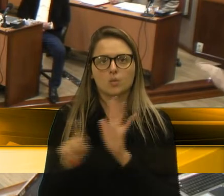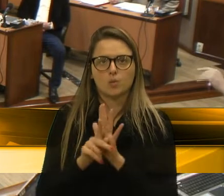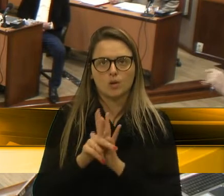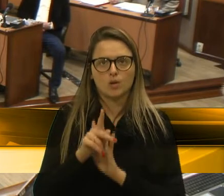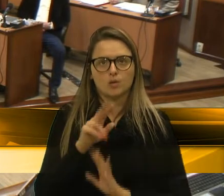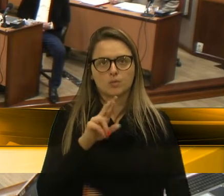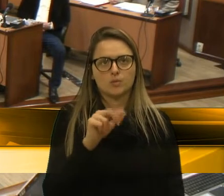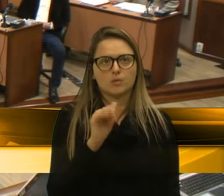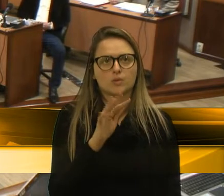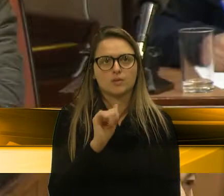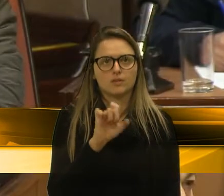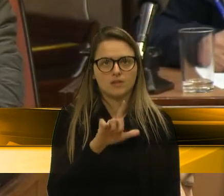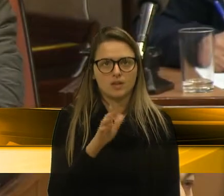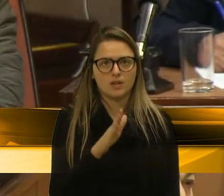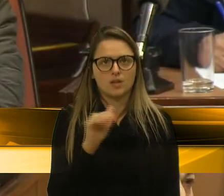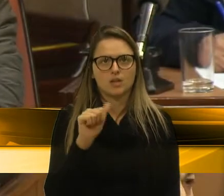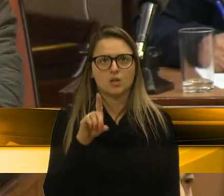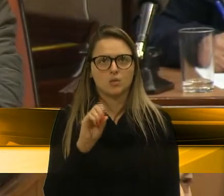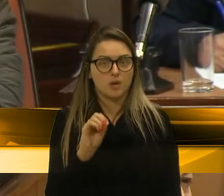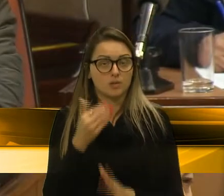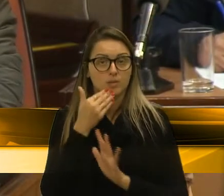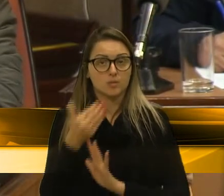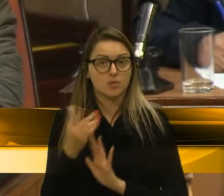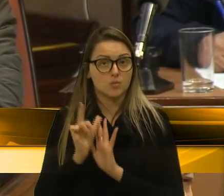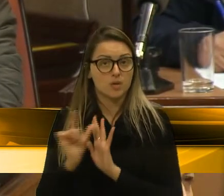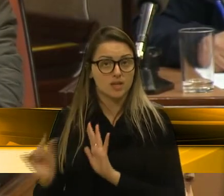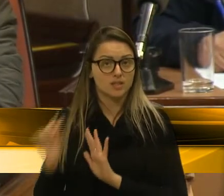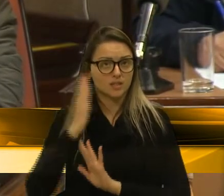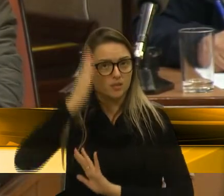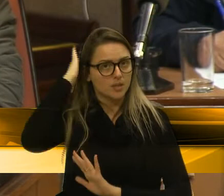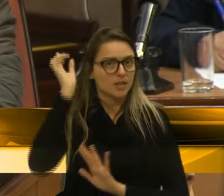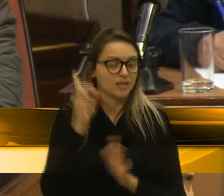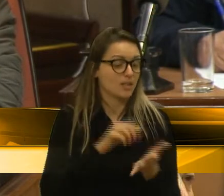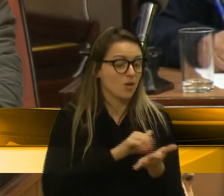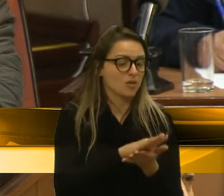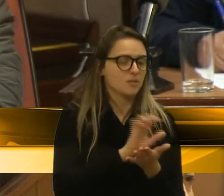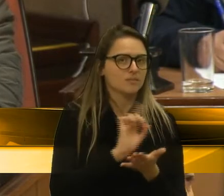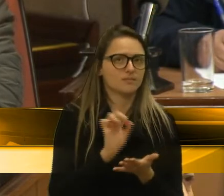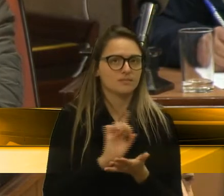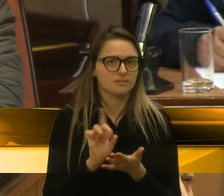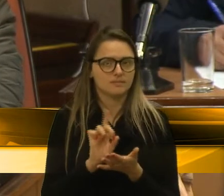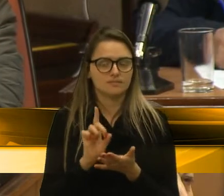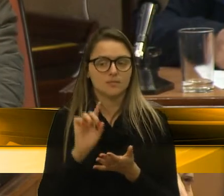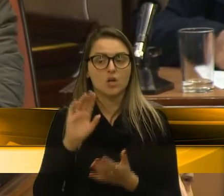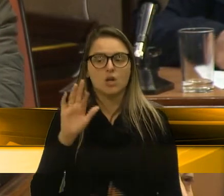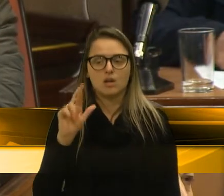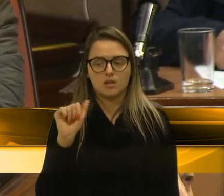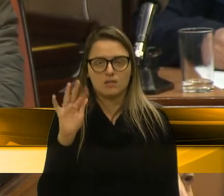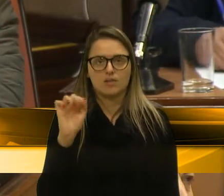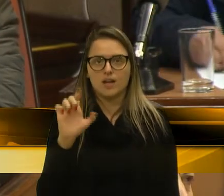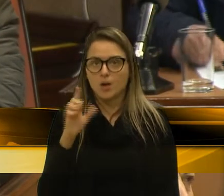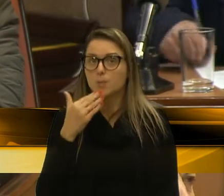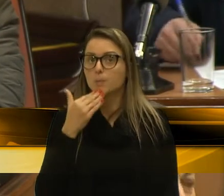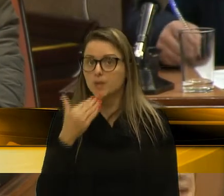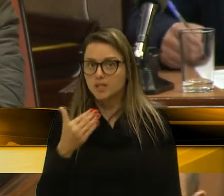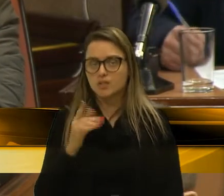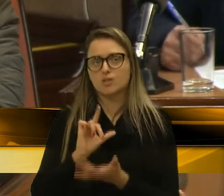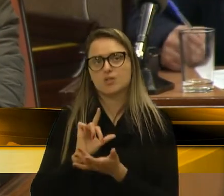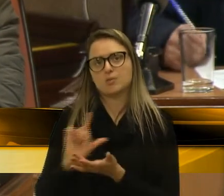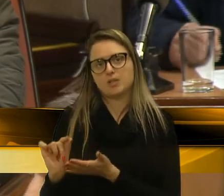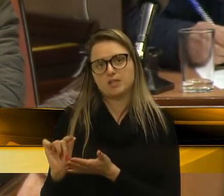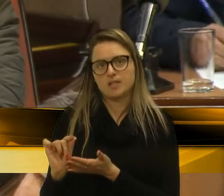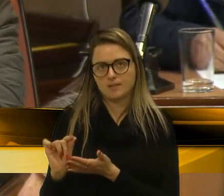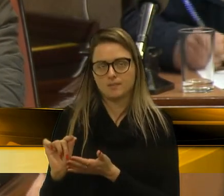foi ECC, que pediu para sair da administração. Ele não foi demitido, ele pediu para sair, né? E o seu Marciano, colegas